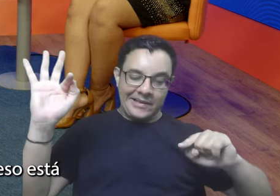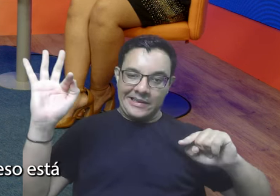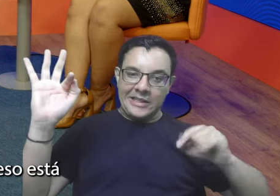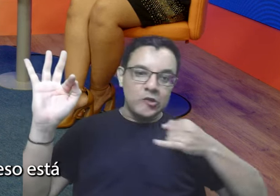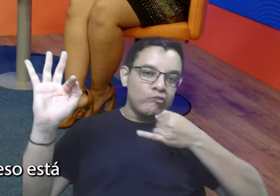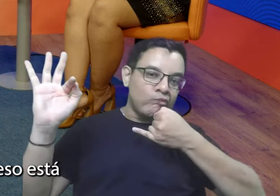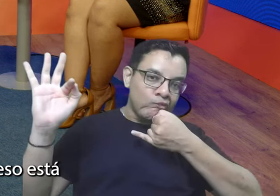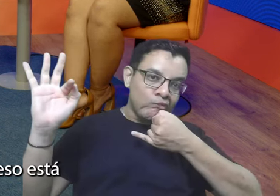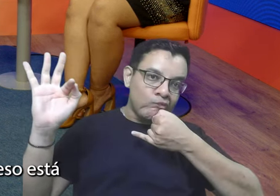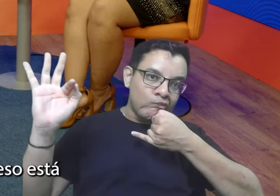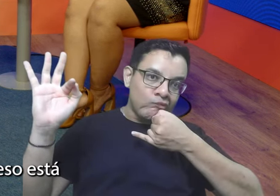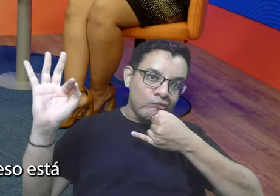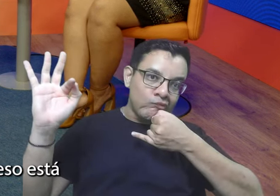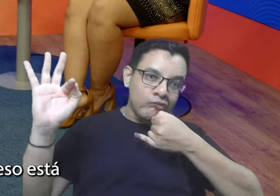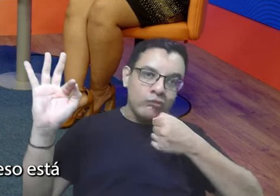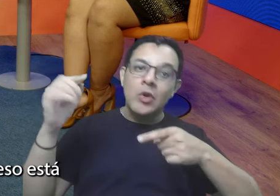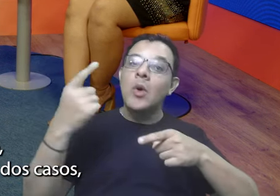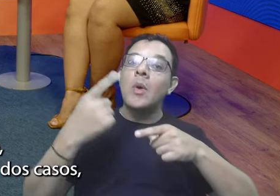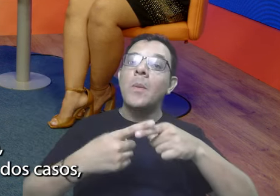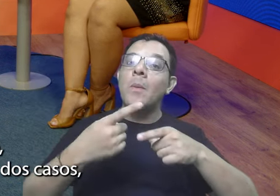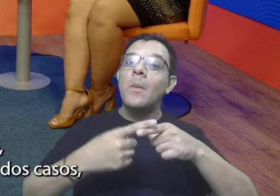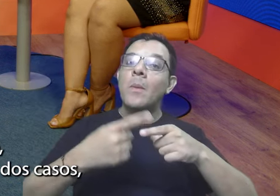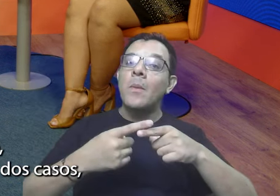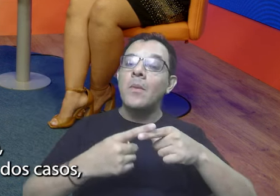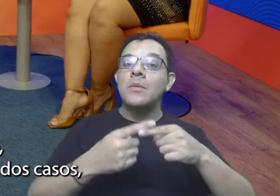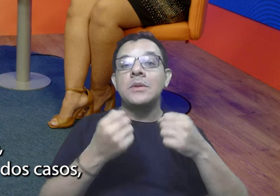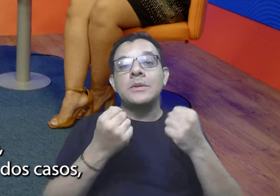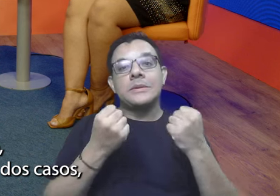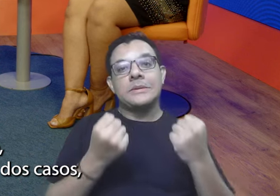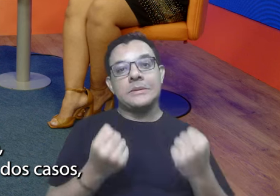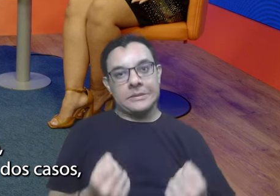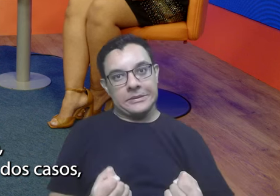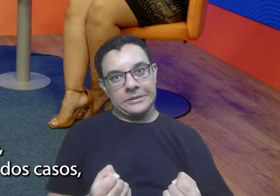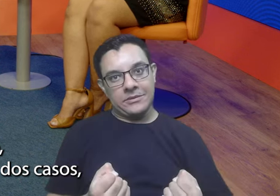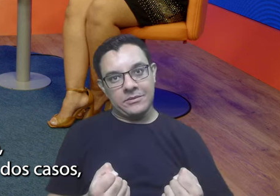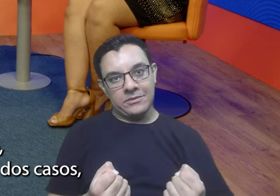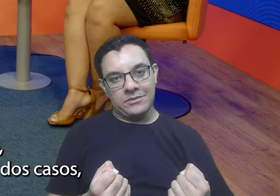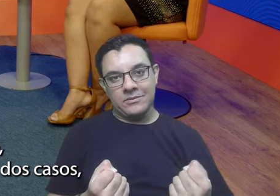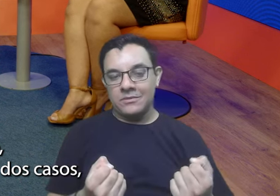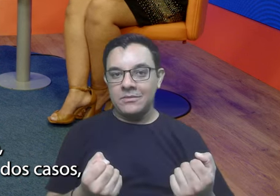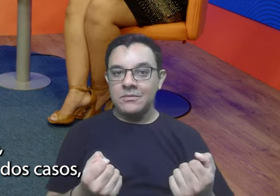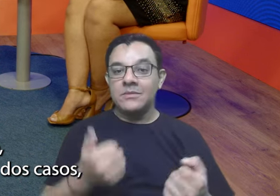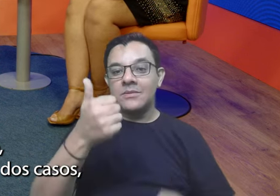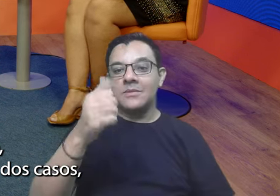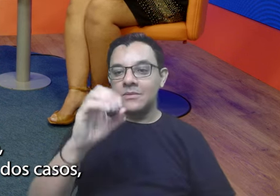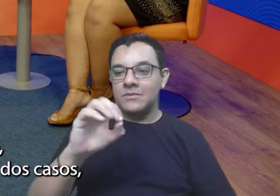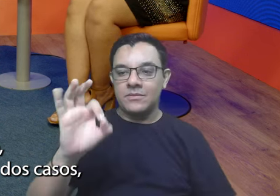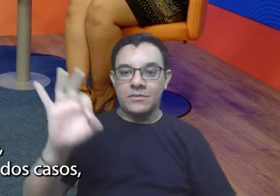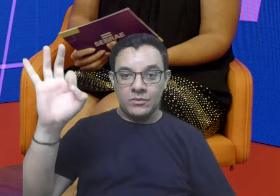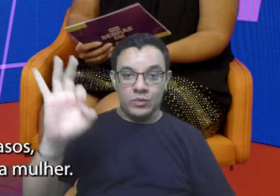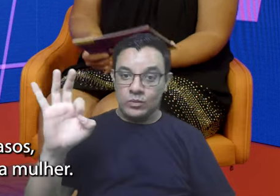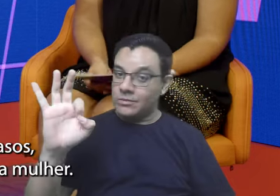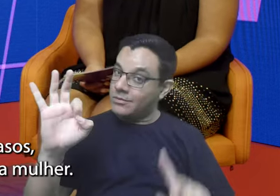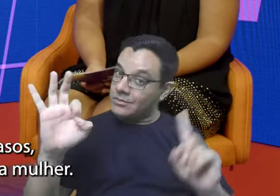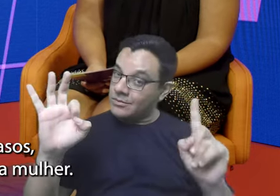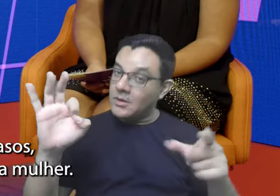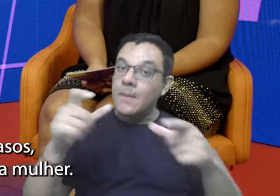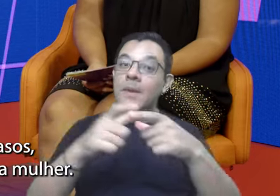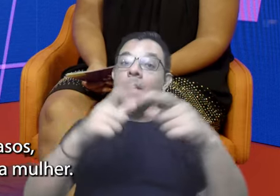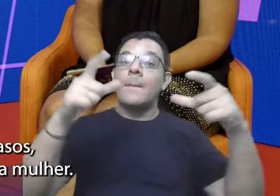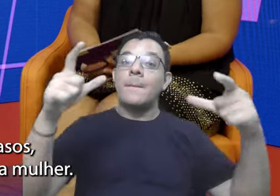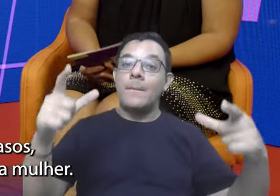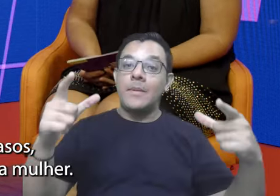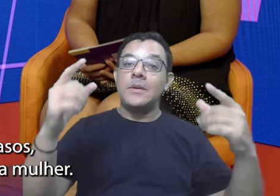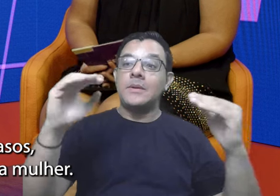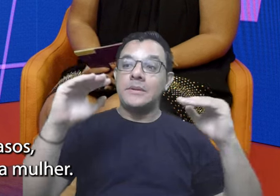triste porque exatamente isso todo o peso Está não Não tô generalizando não tô dizendo que é em 100% dos casos mas na grande maioria